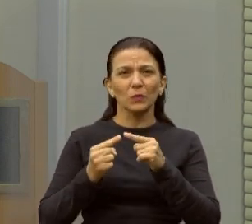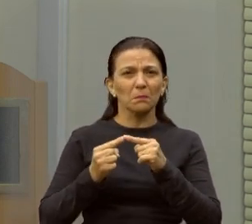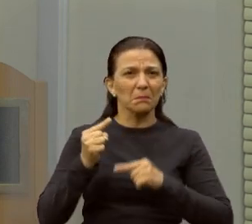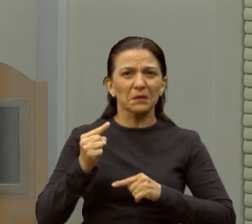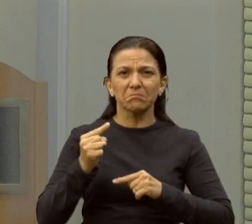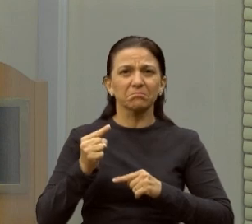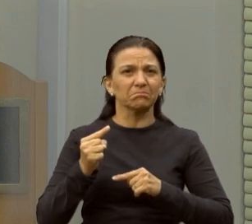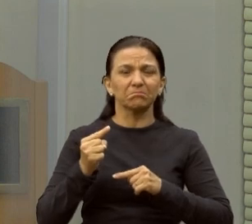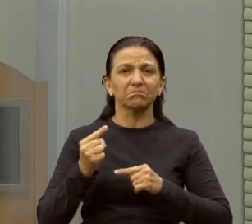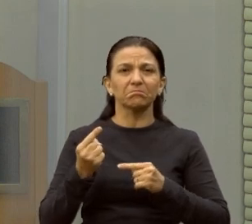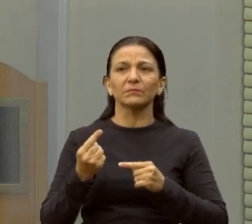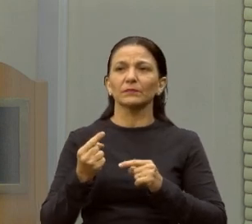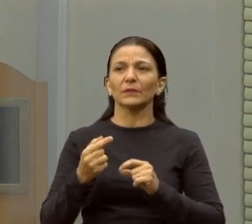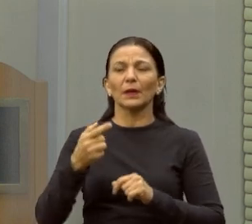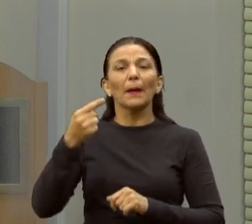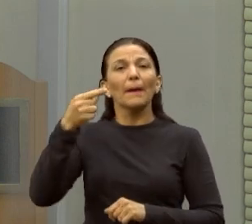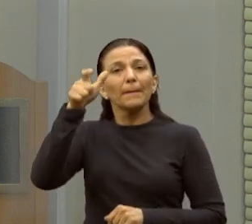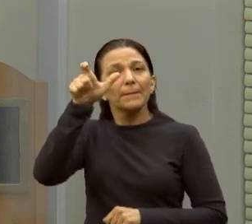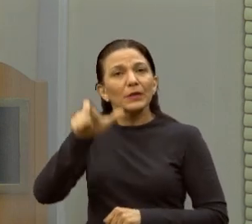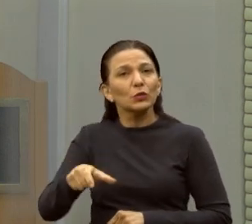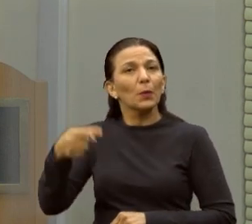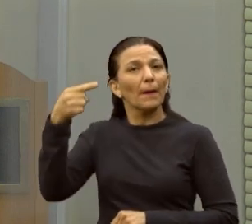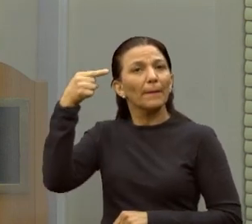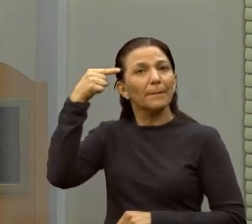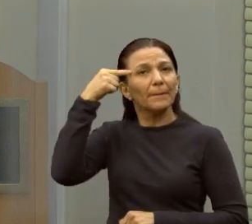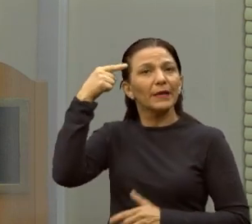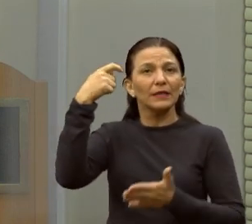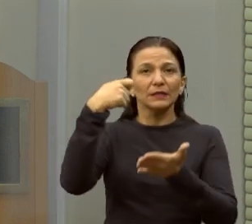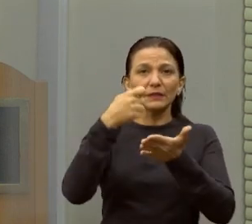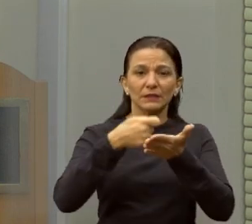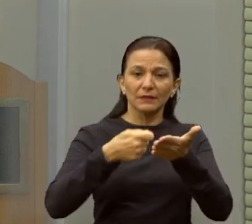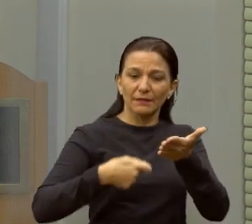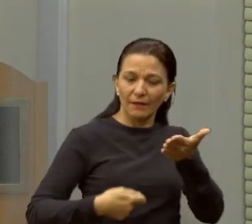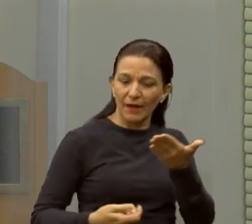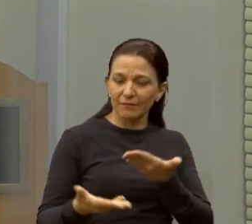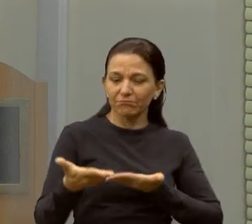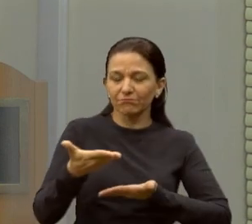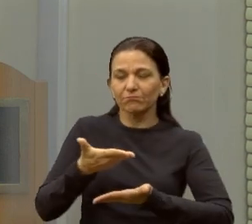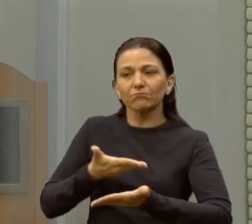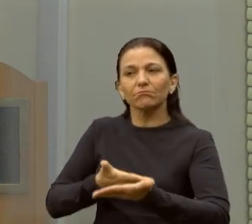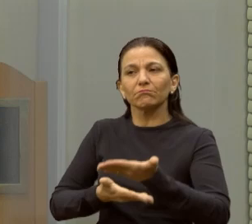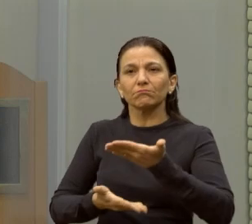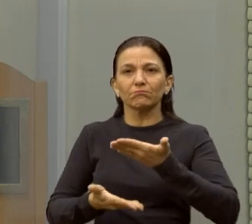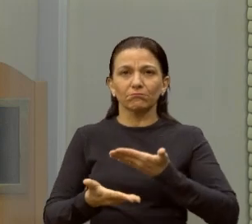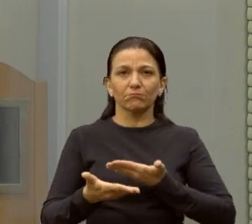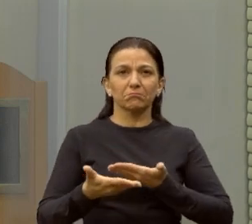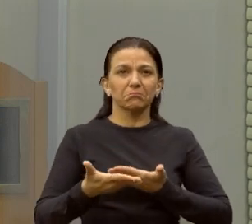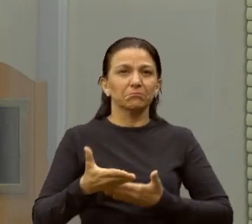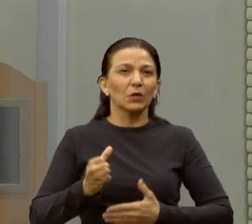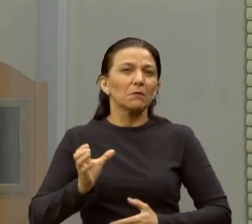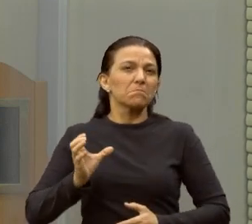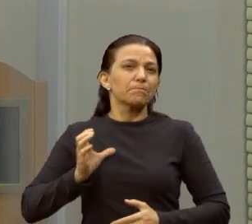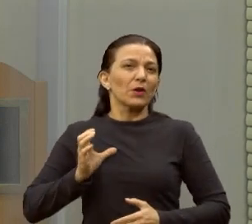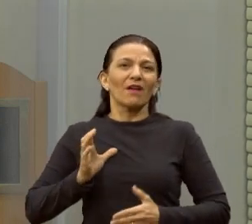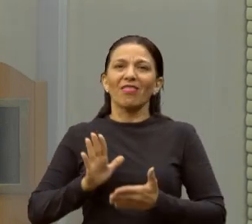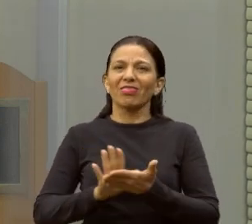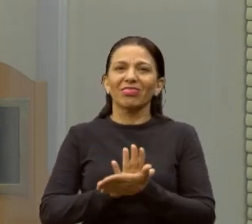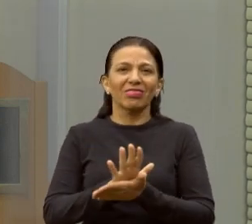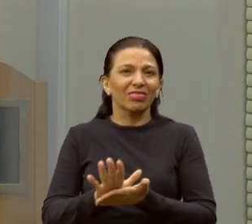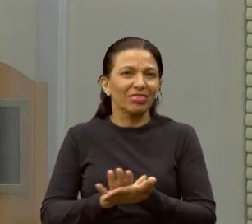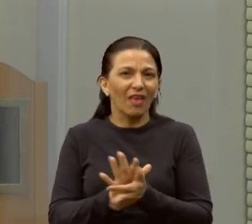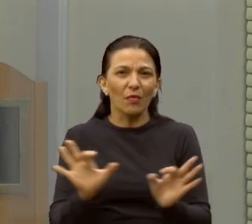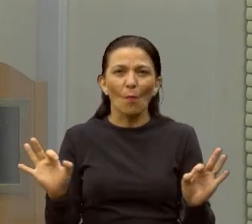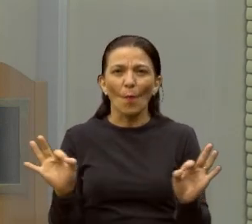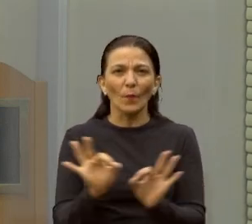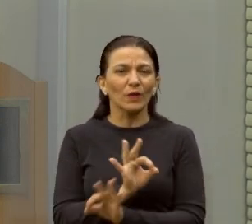absurdo a pessoa pensa escreve articula e ao invés de assumir isso coloca sem